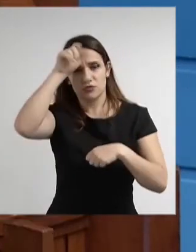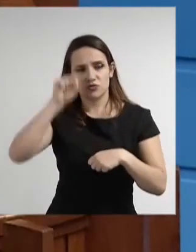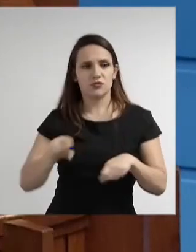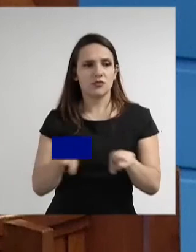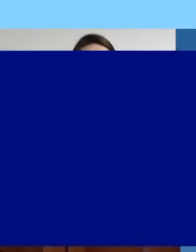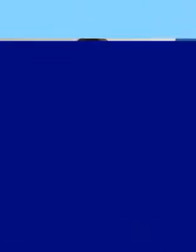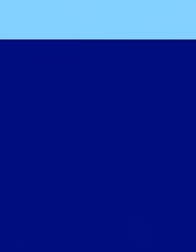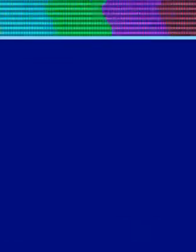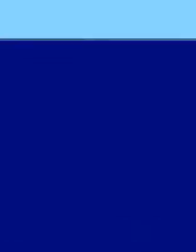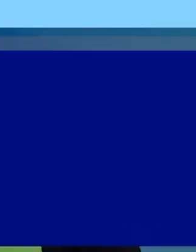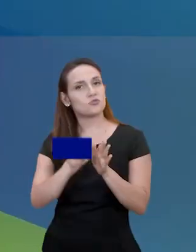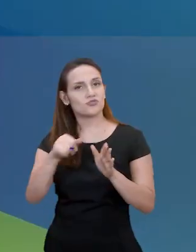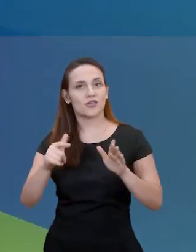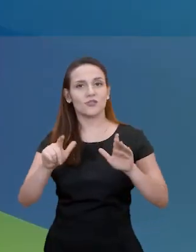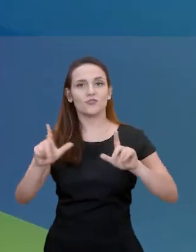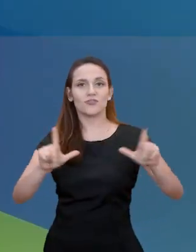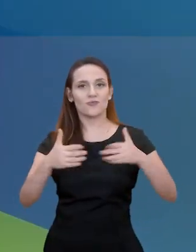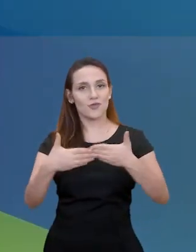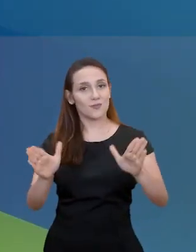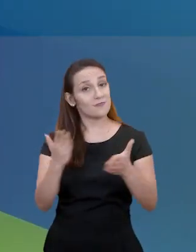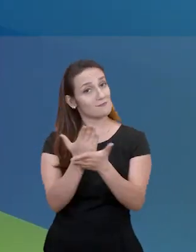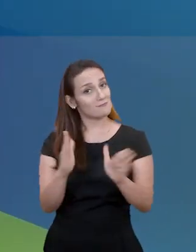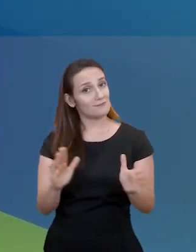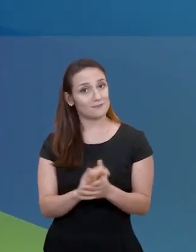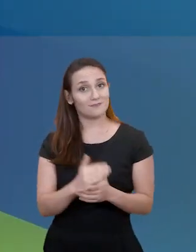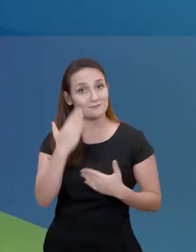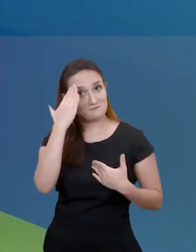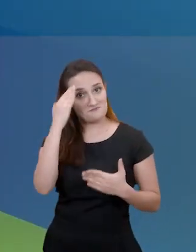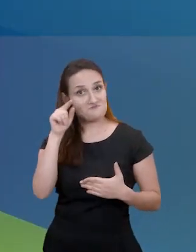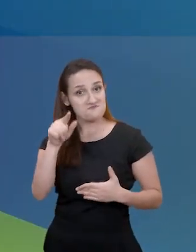país. O programa TV Aberta